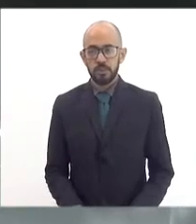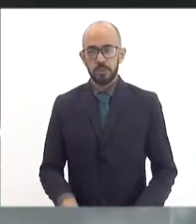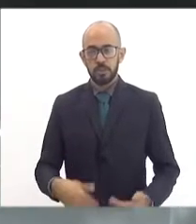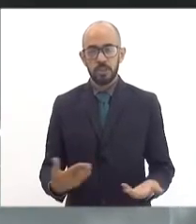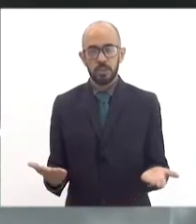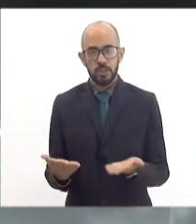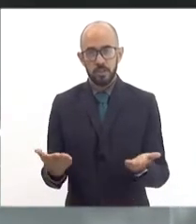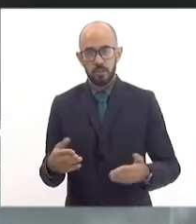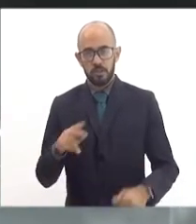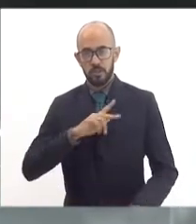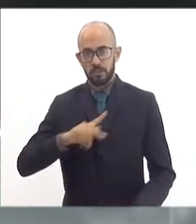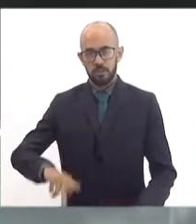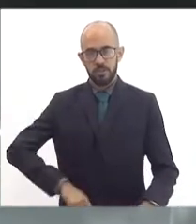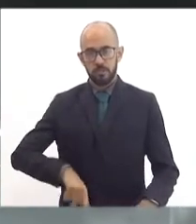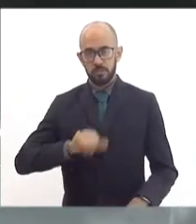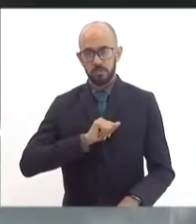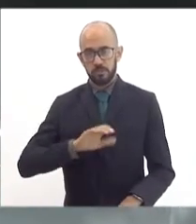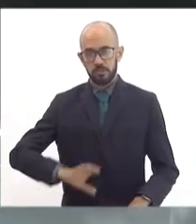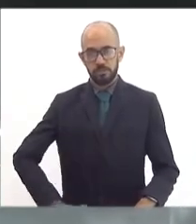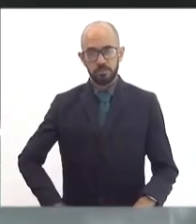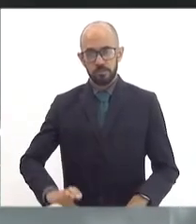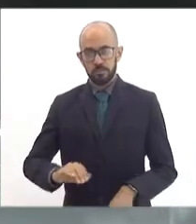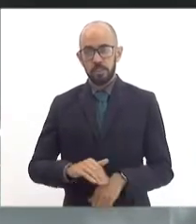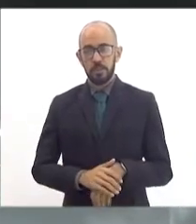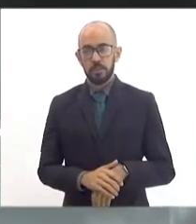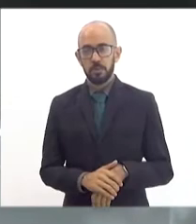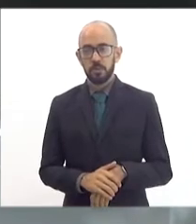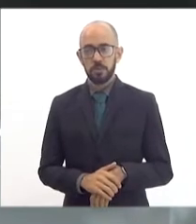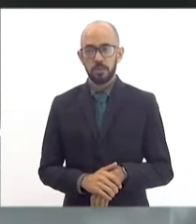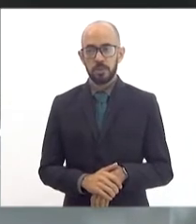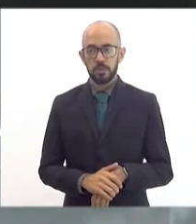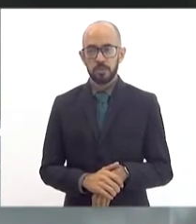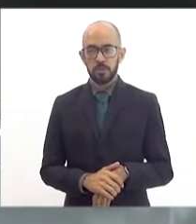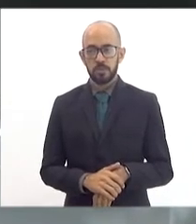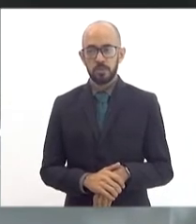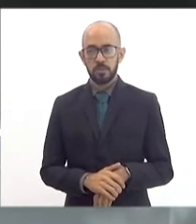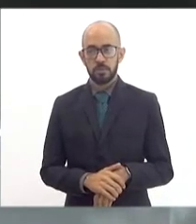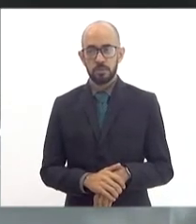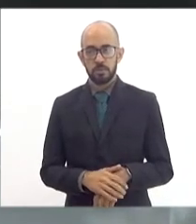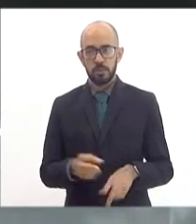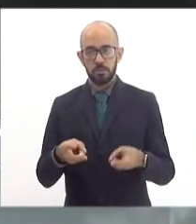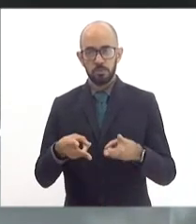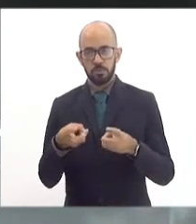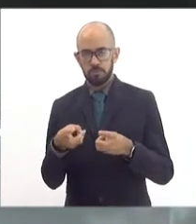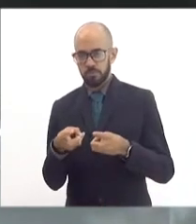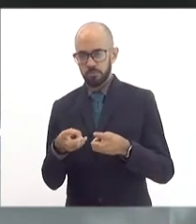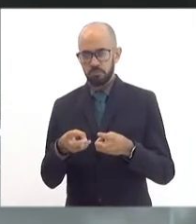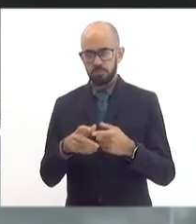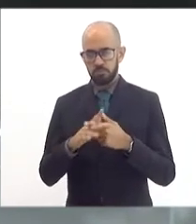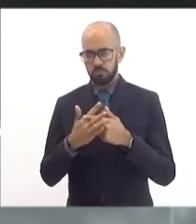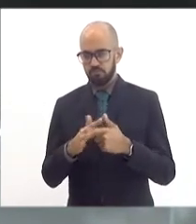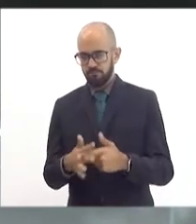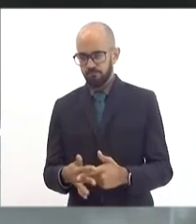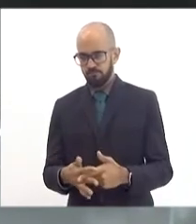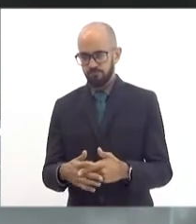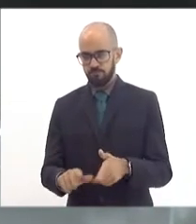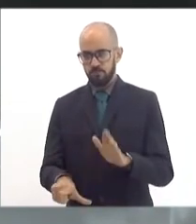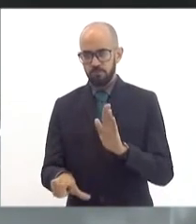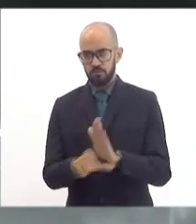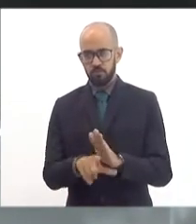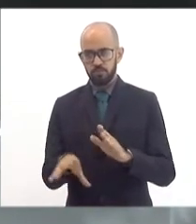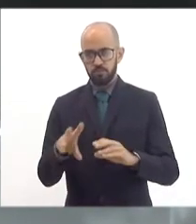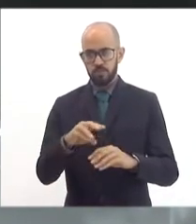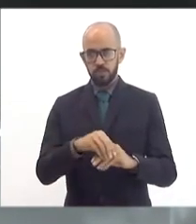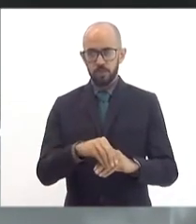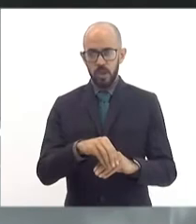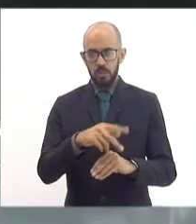presidente André Ciliano está visando aperfeiçoar a Lei Complementar 200,